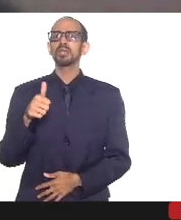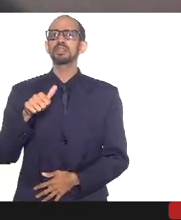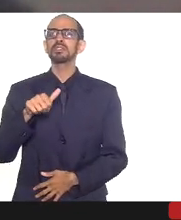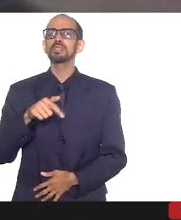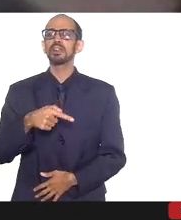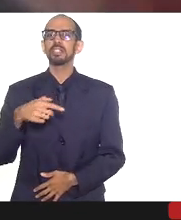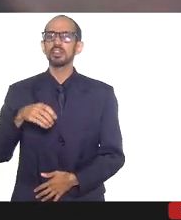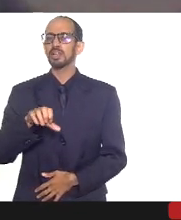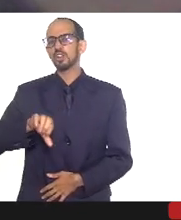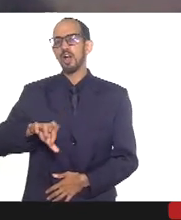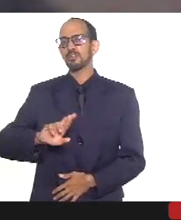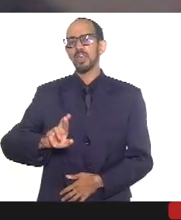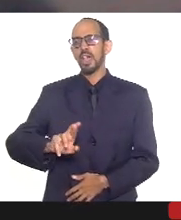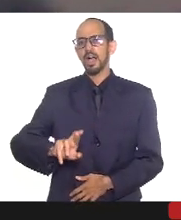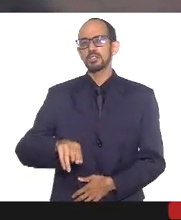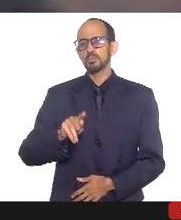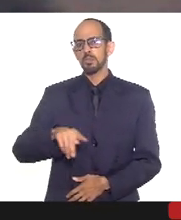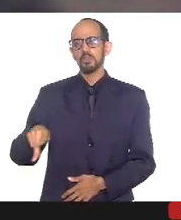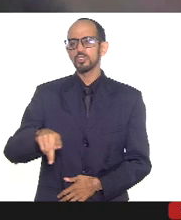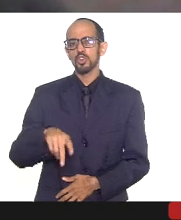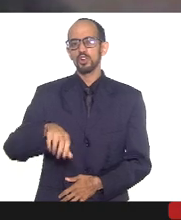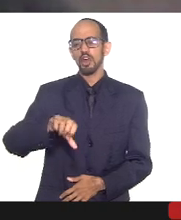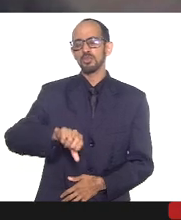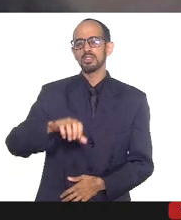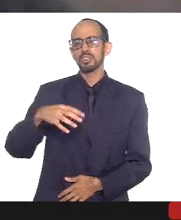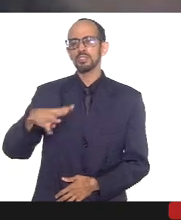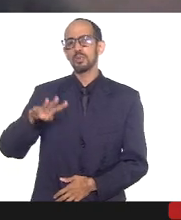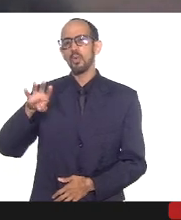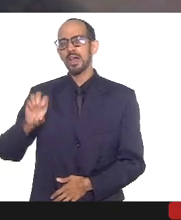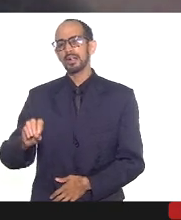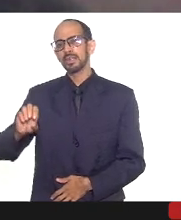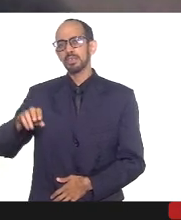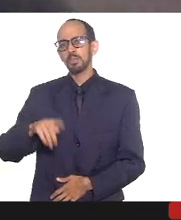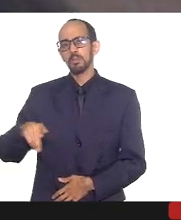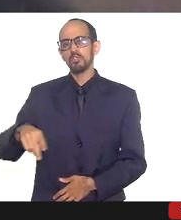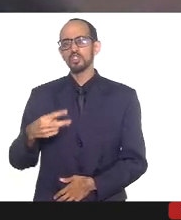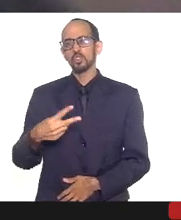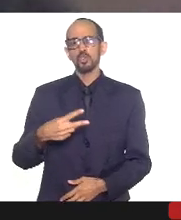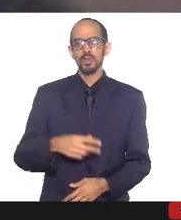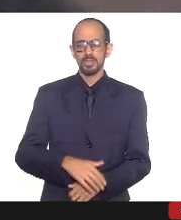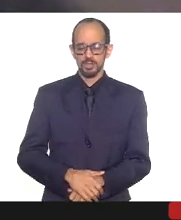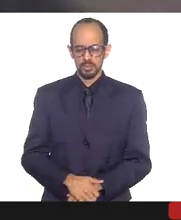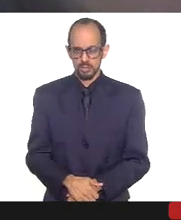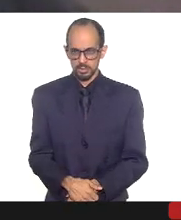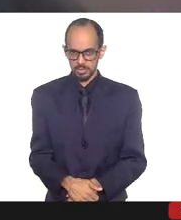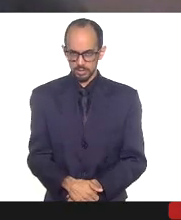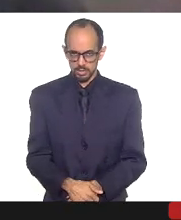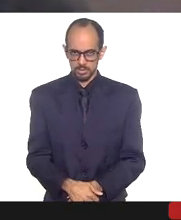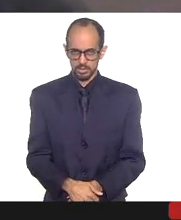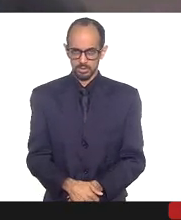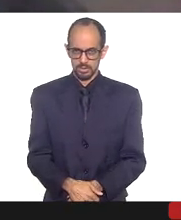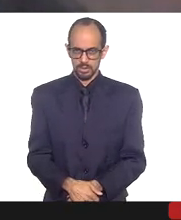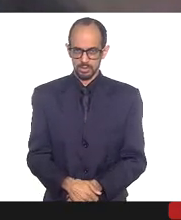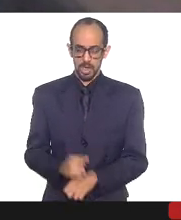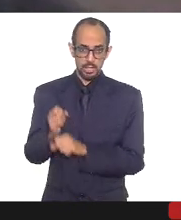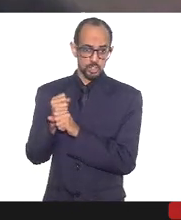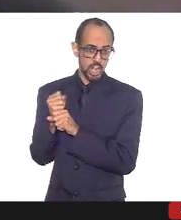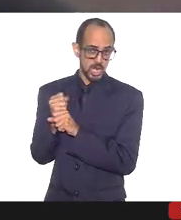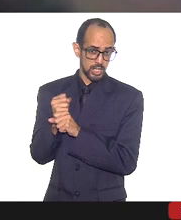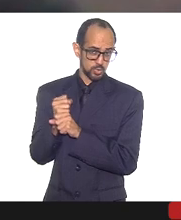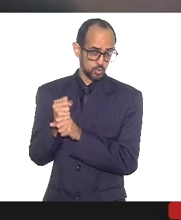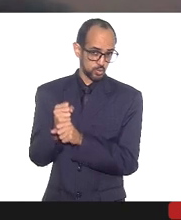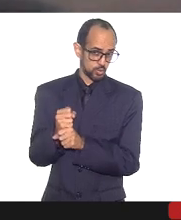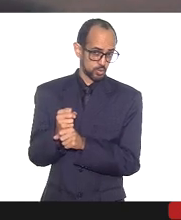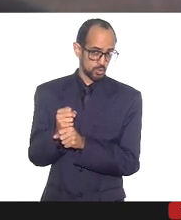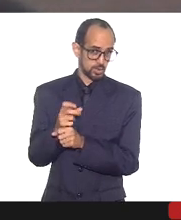2, para DOC 1 e R$ 940 para DOC 2. Nos últimos anos, quando a gente fala em aumento,